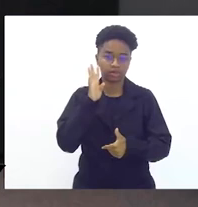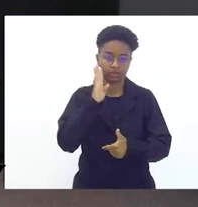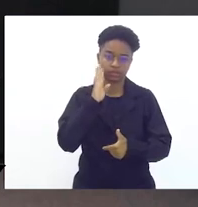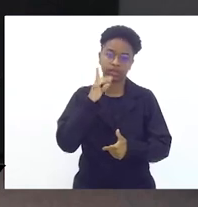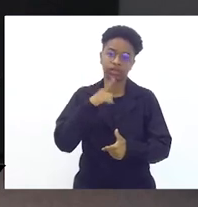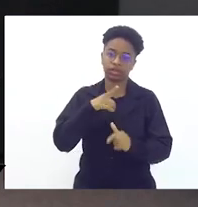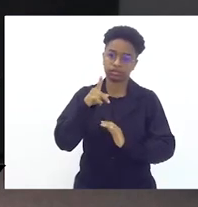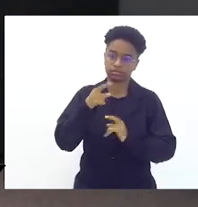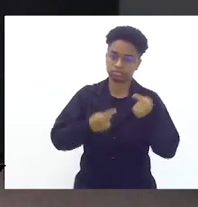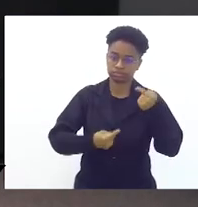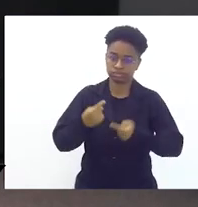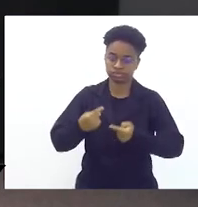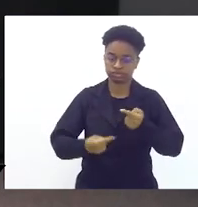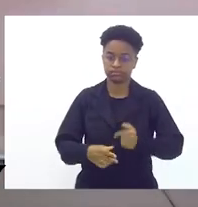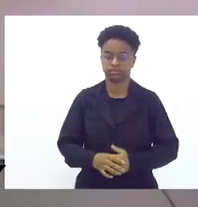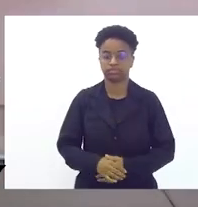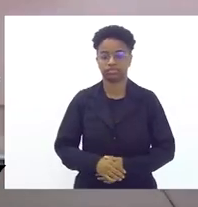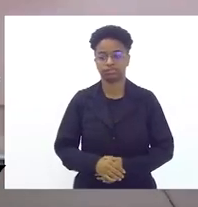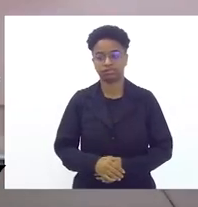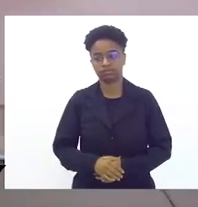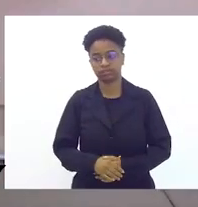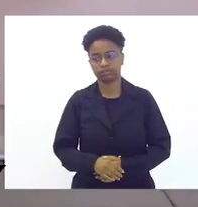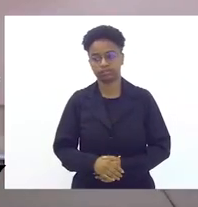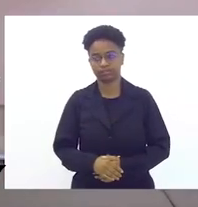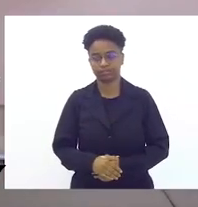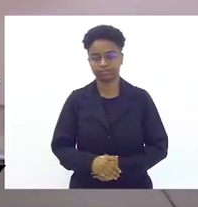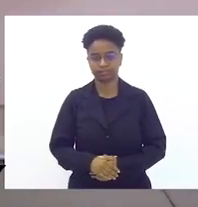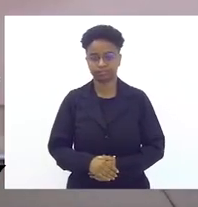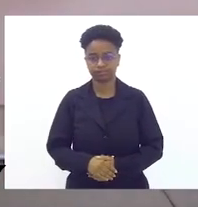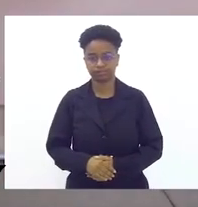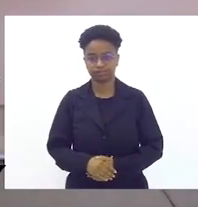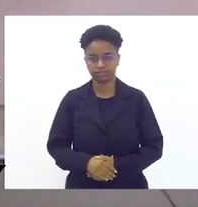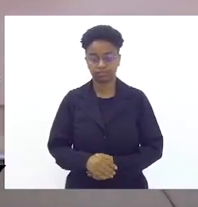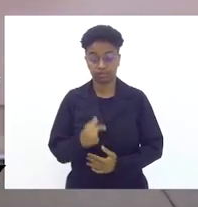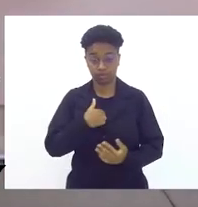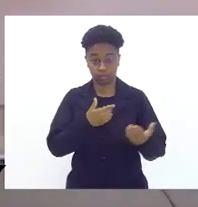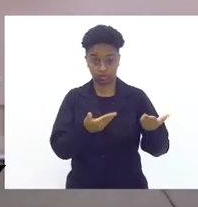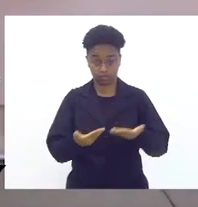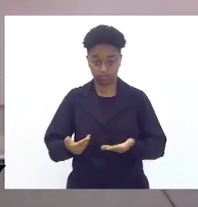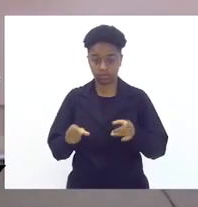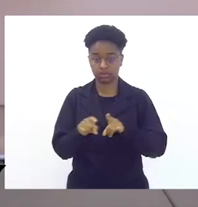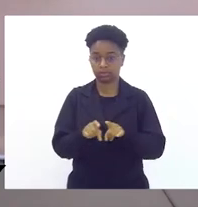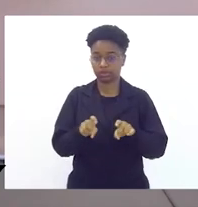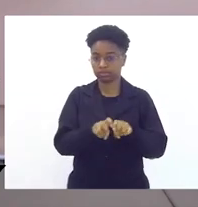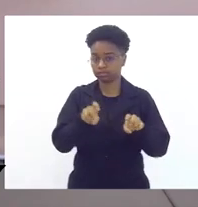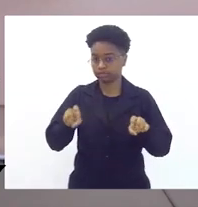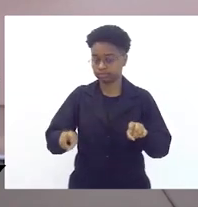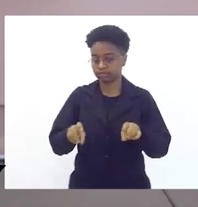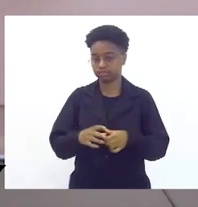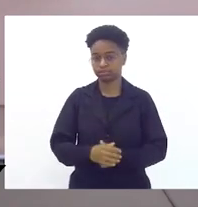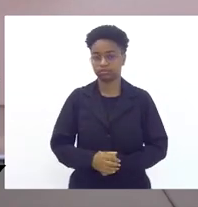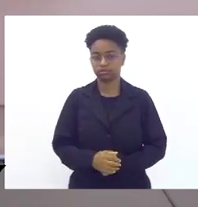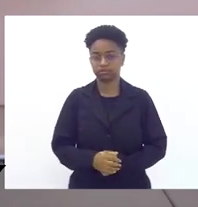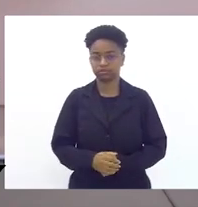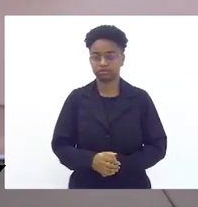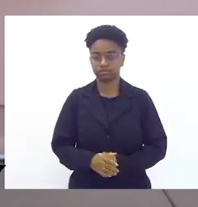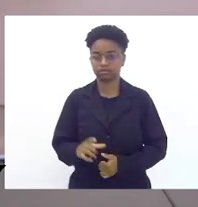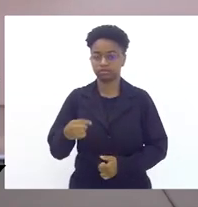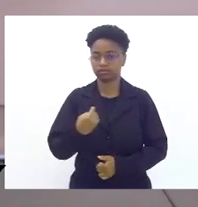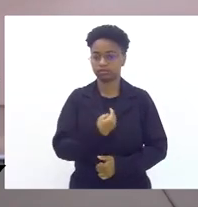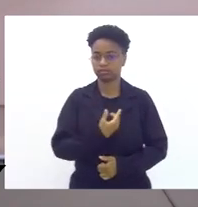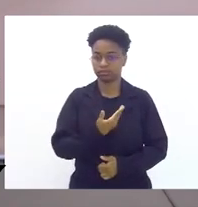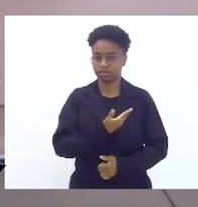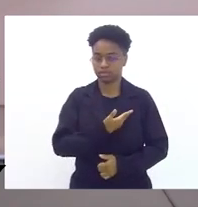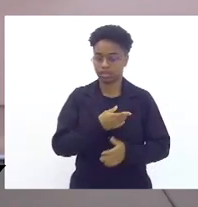esse debate bem chama aqui para compor a mesa Nossa companheira